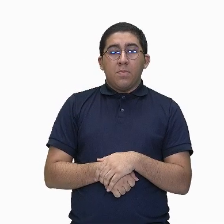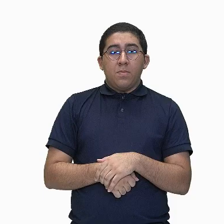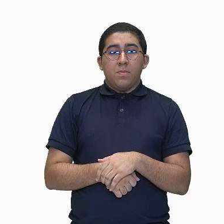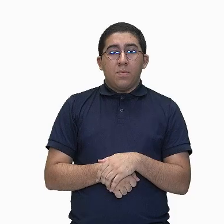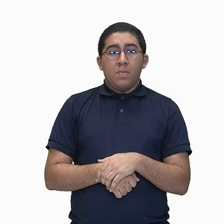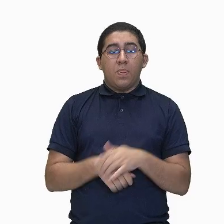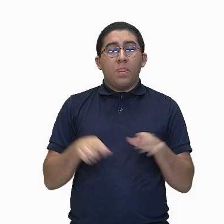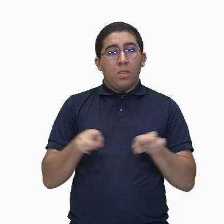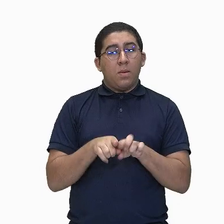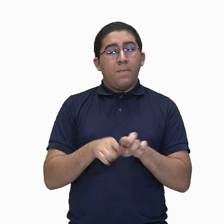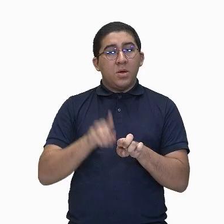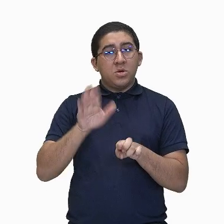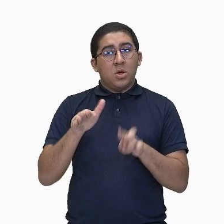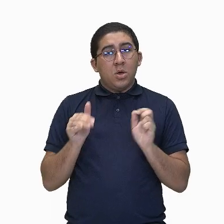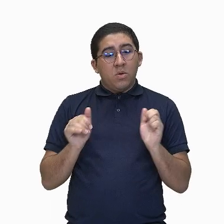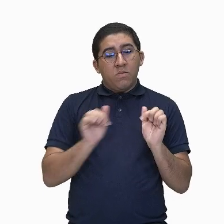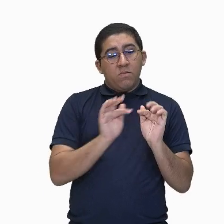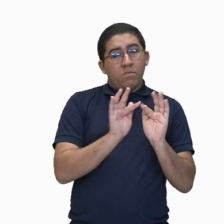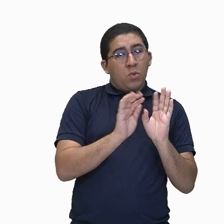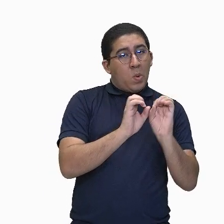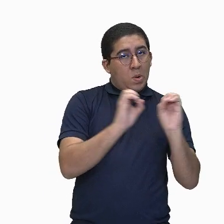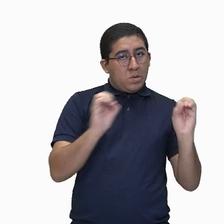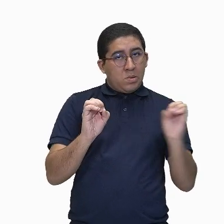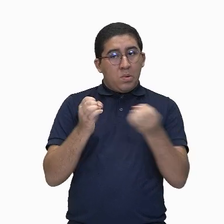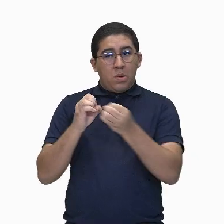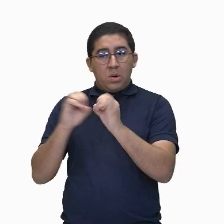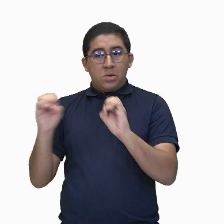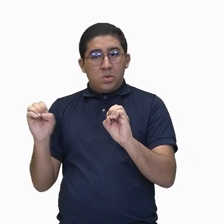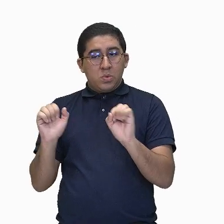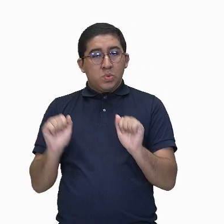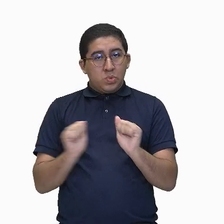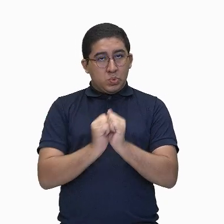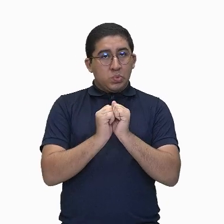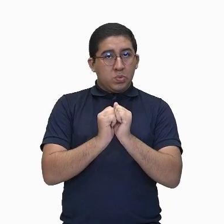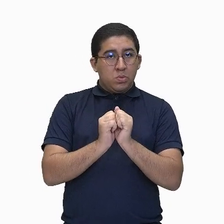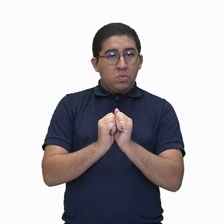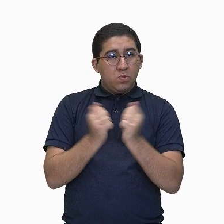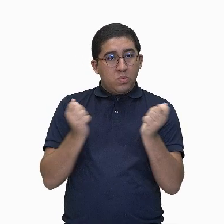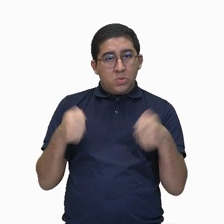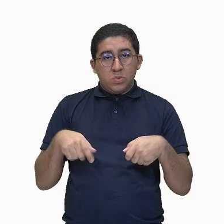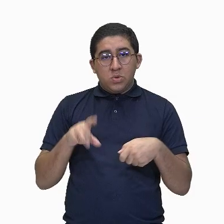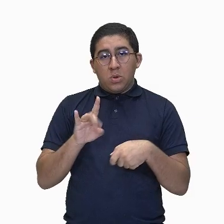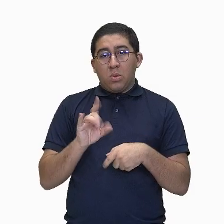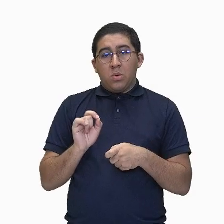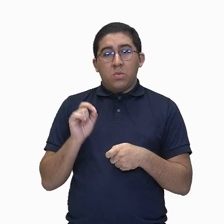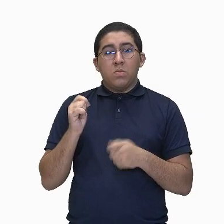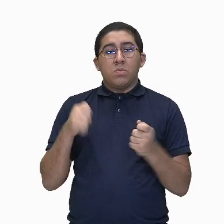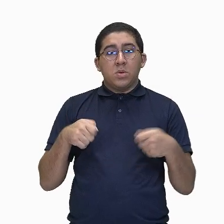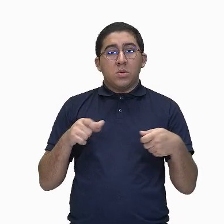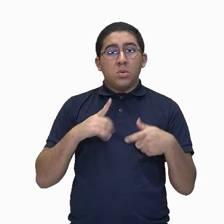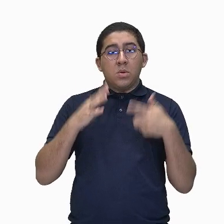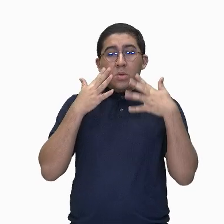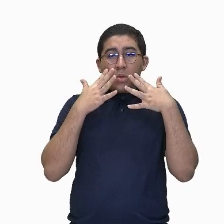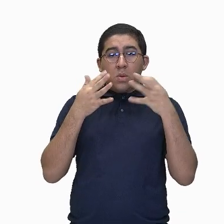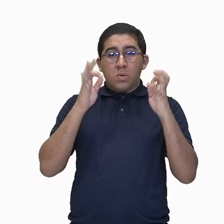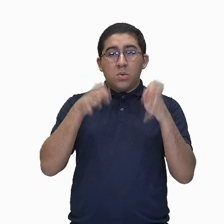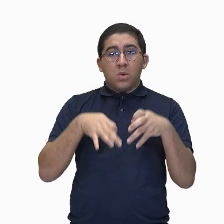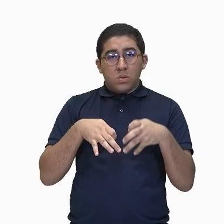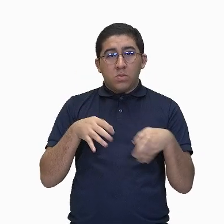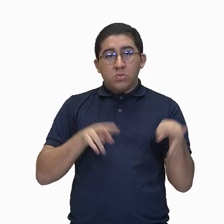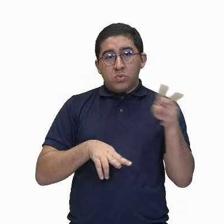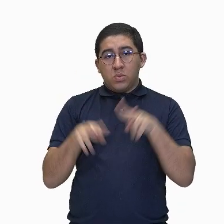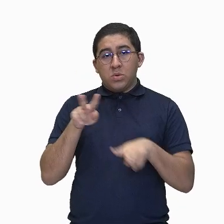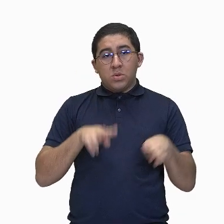união entre, né, essas duas orações, tá? Então, é só uma questão da gente prestar atenção e